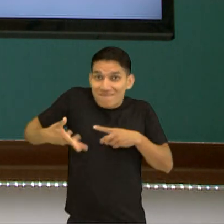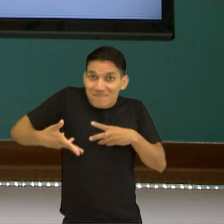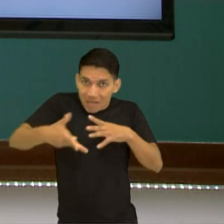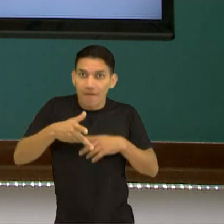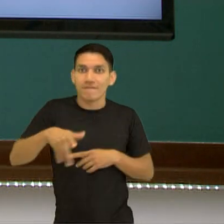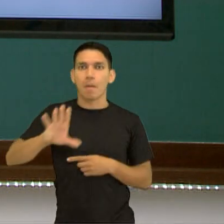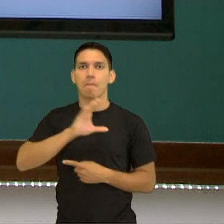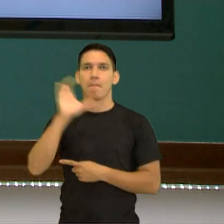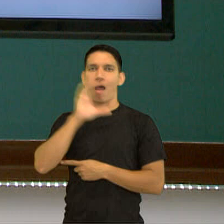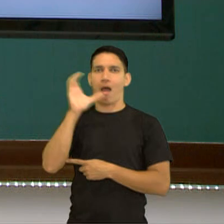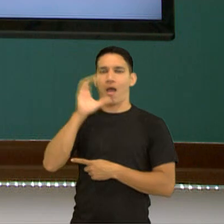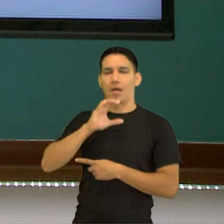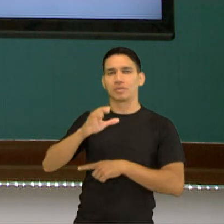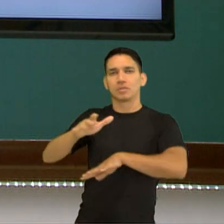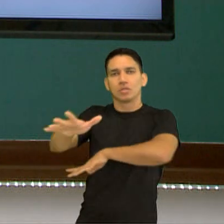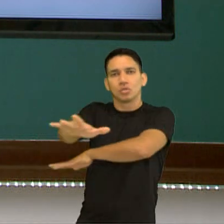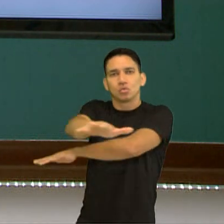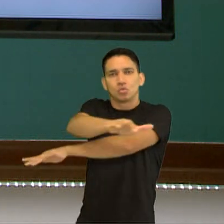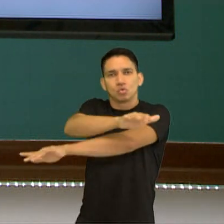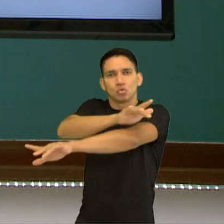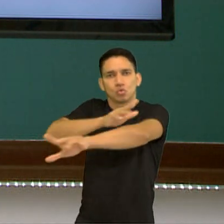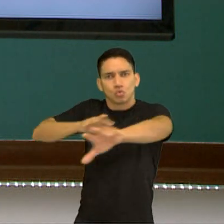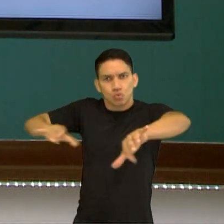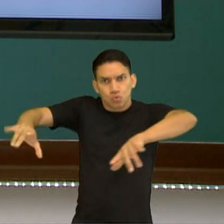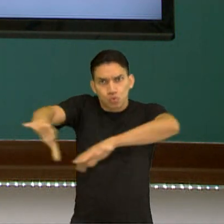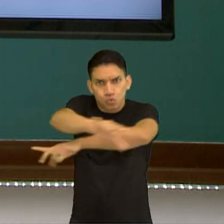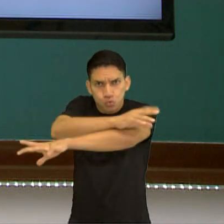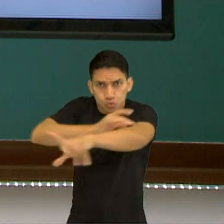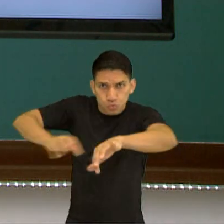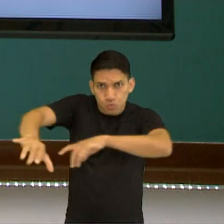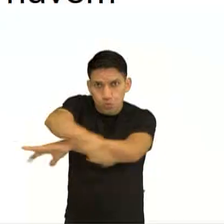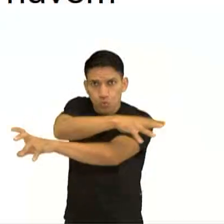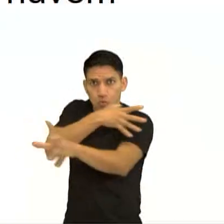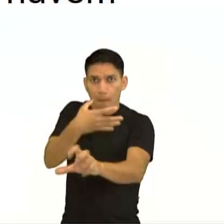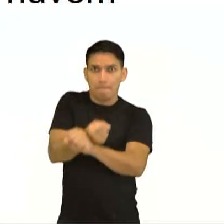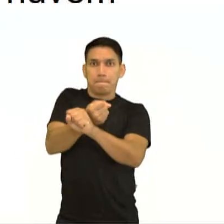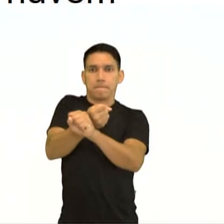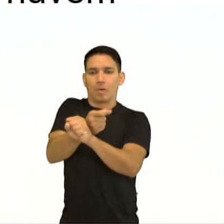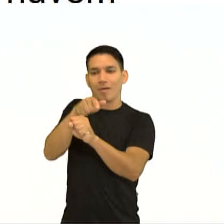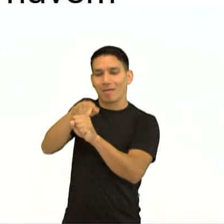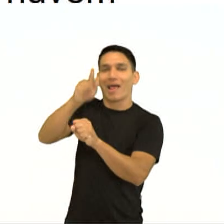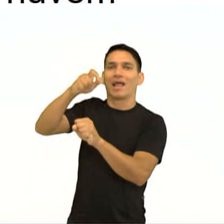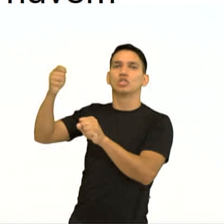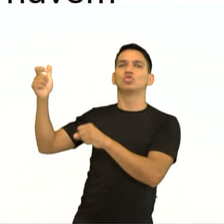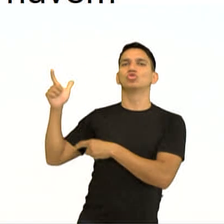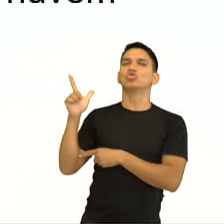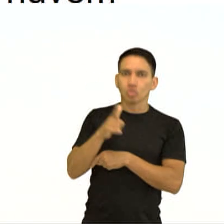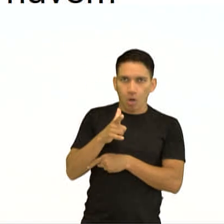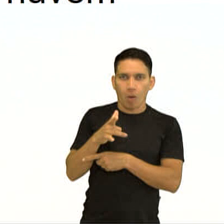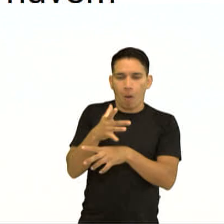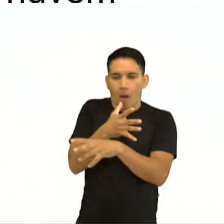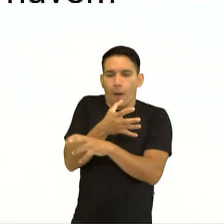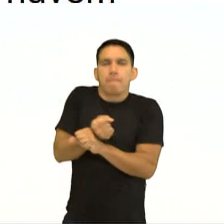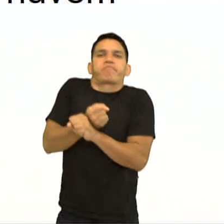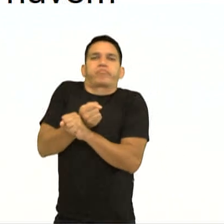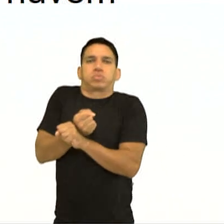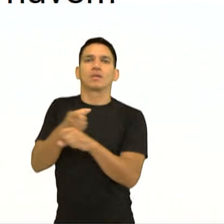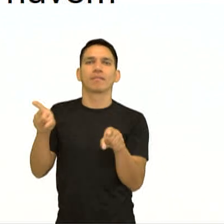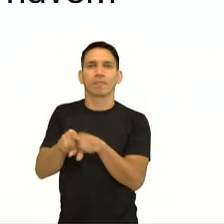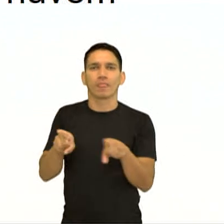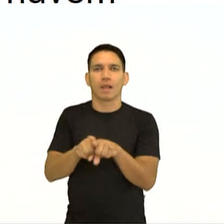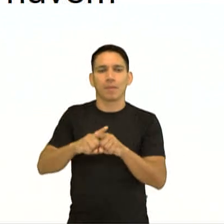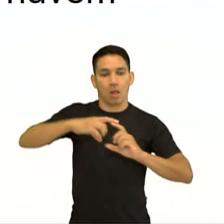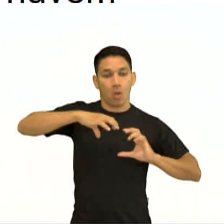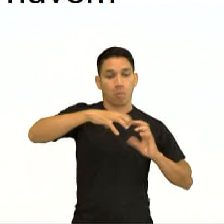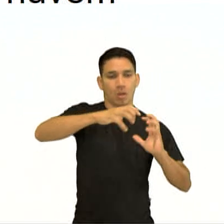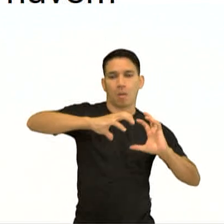aumentando. Assim, o Sol formou-se devido à concentração central da nebulosa e os planetas se formaram